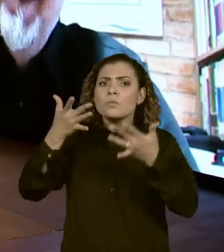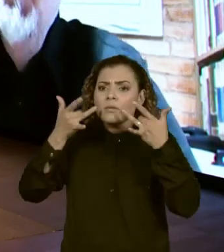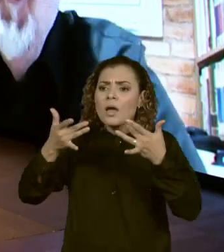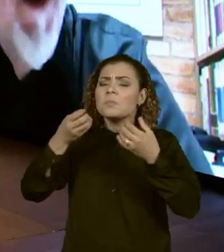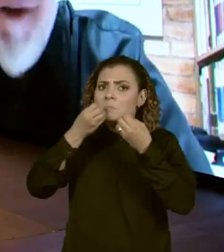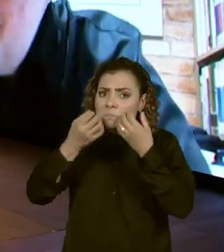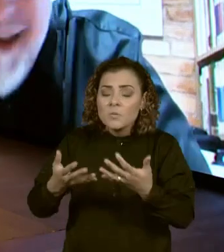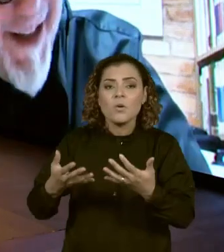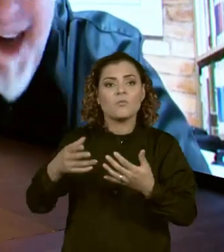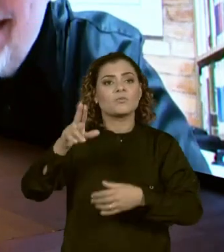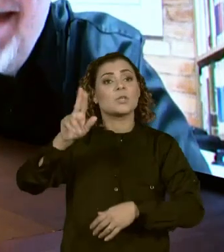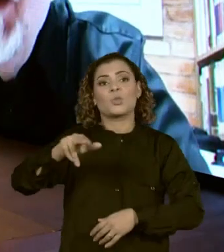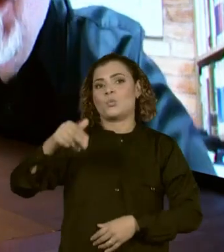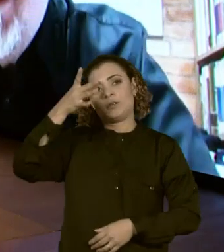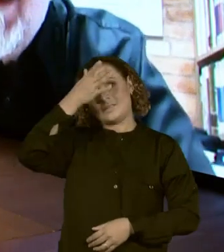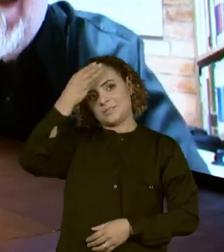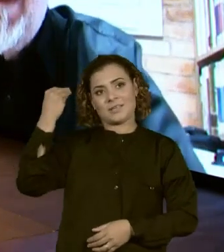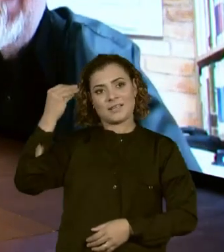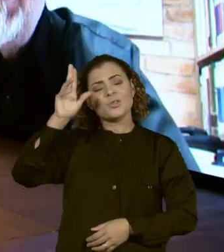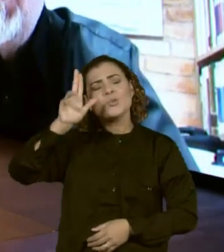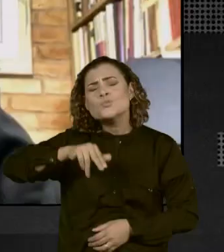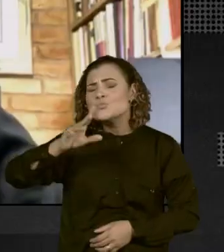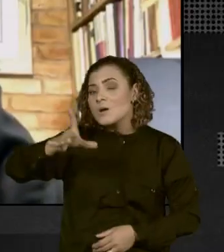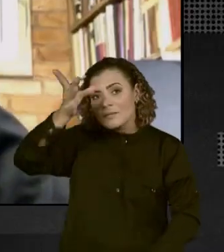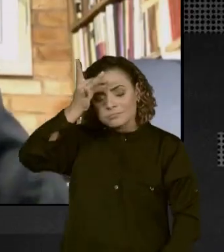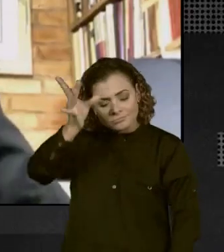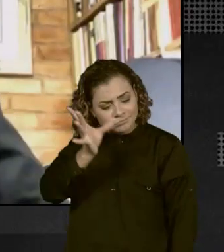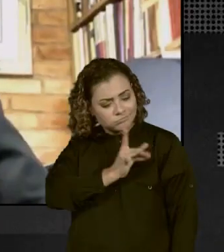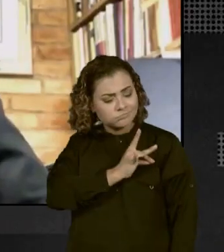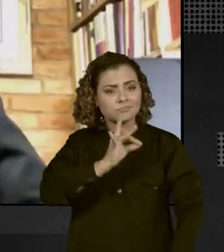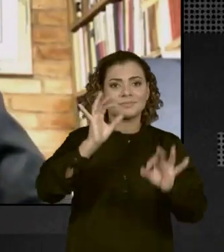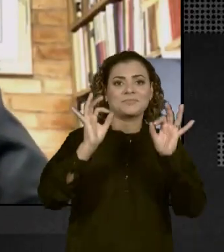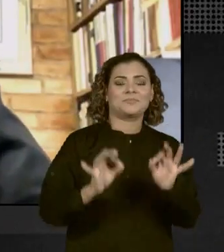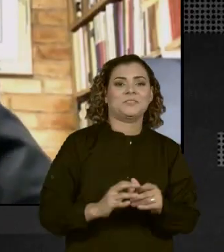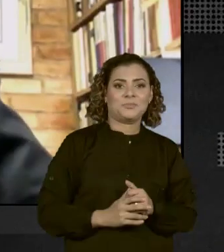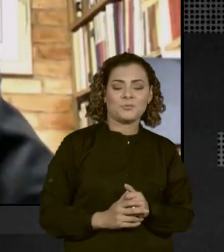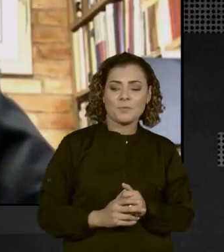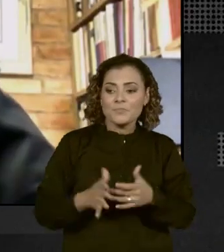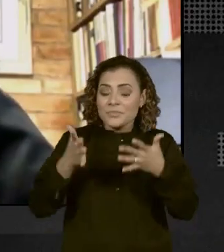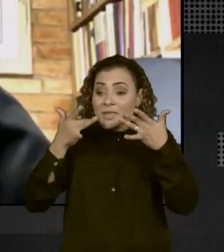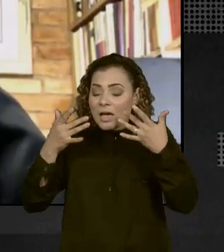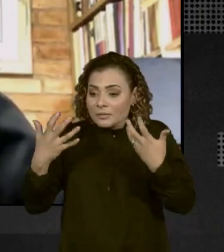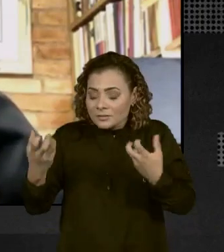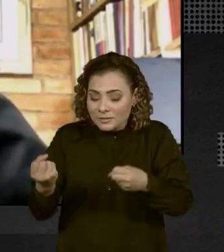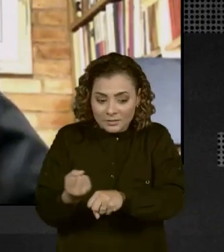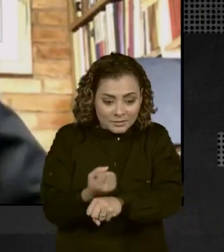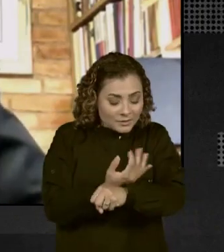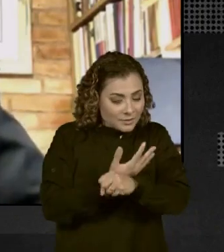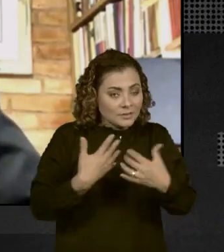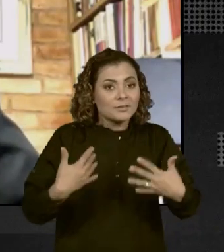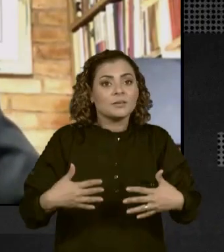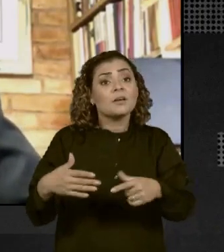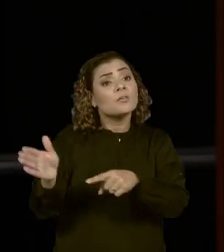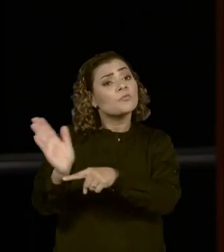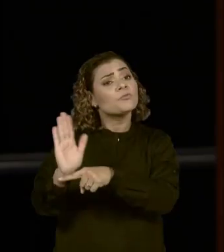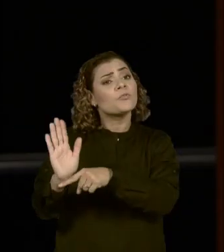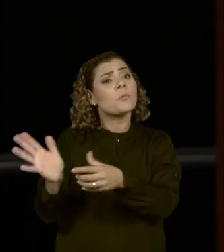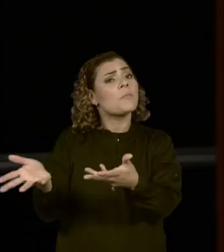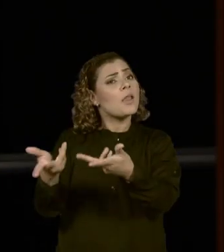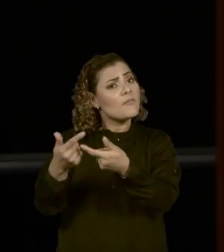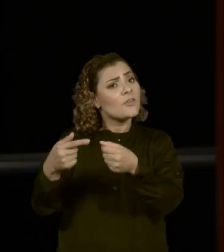tantas paixões. As pessoas que são de teatro, que gostam de teatro, elas não enxergam outra coisa. Uma boa peça